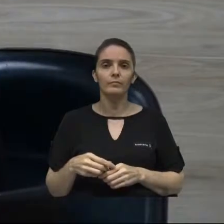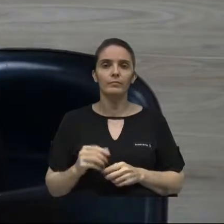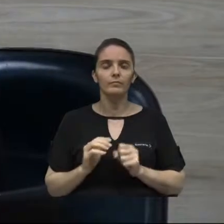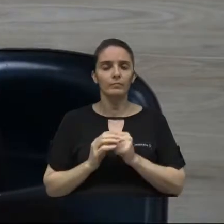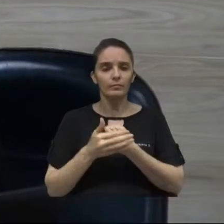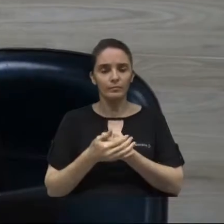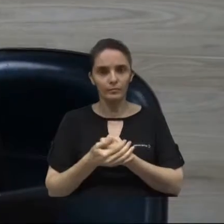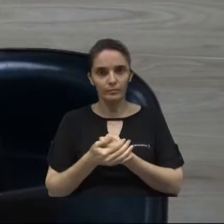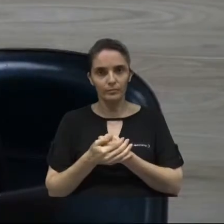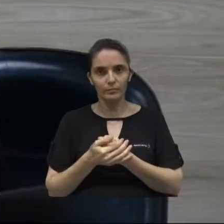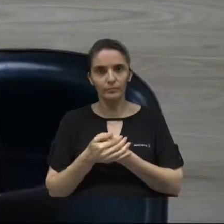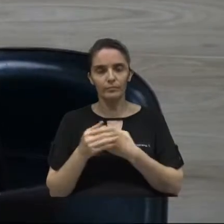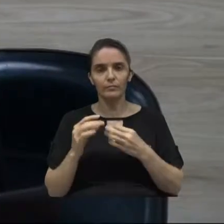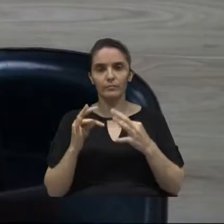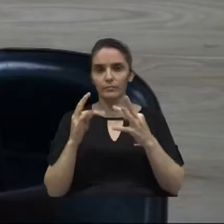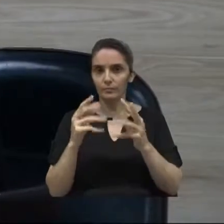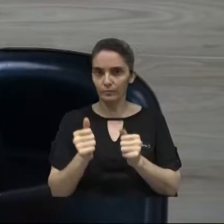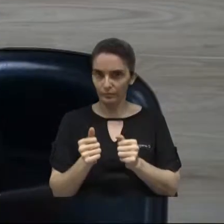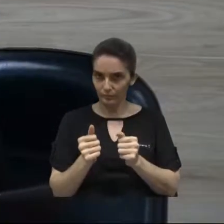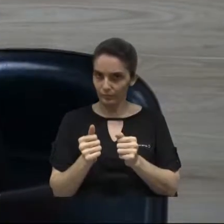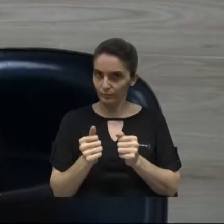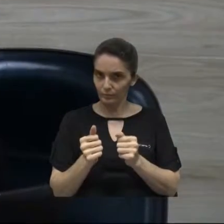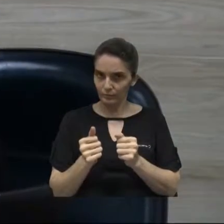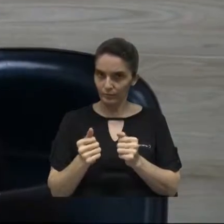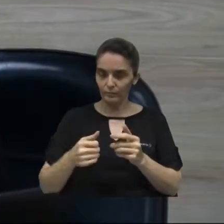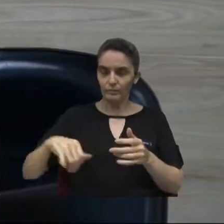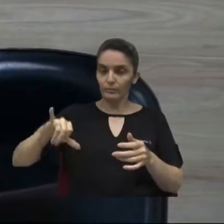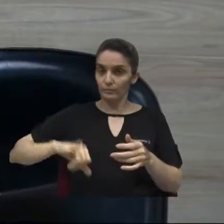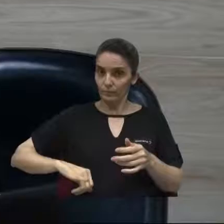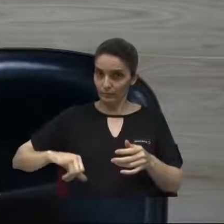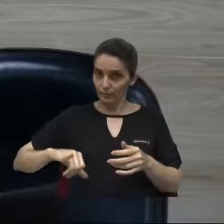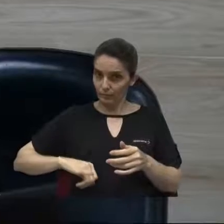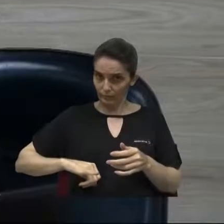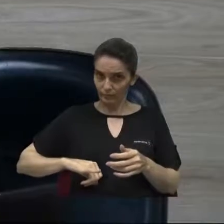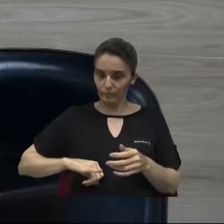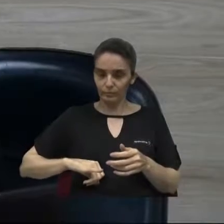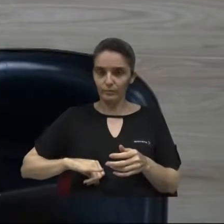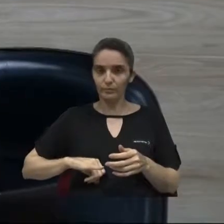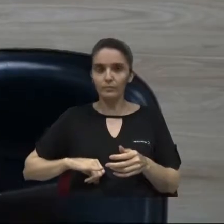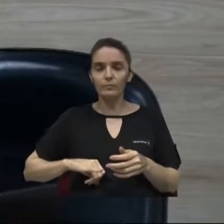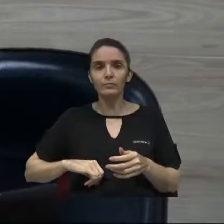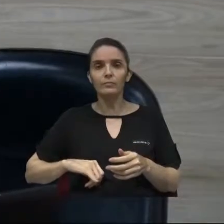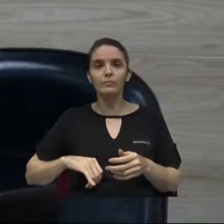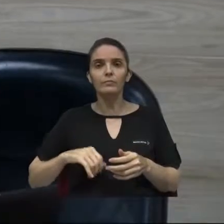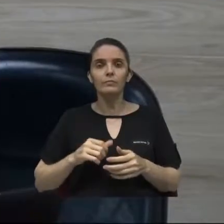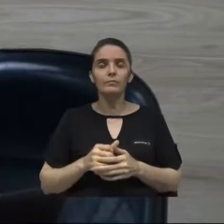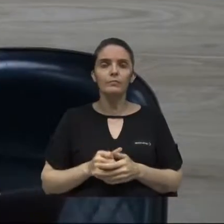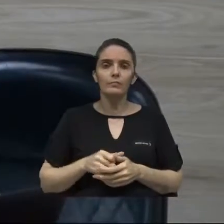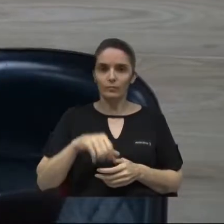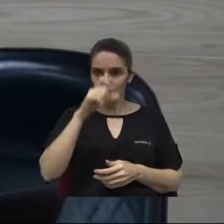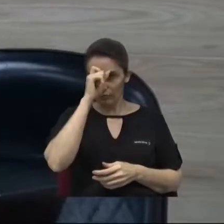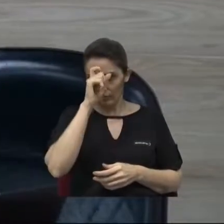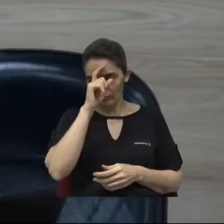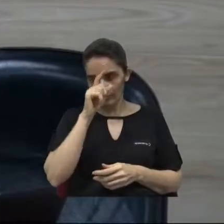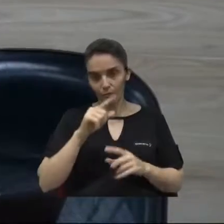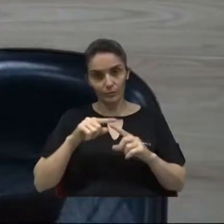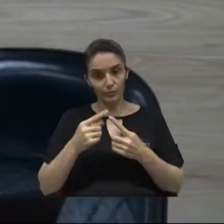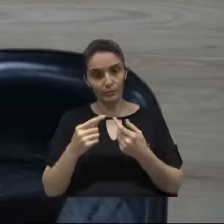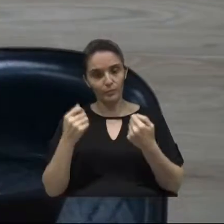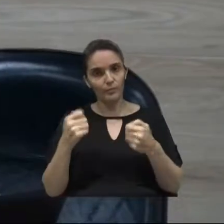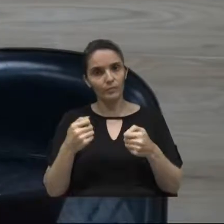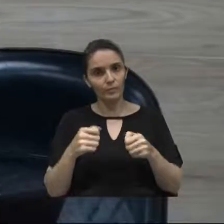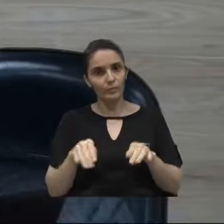que, porventura, vierem a ser maltratados dentro da área da saúde, mas temos que